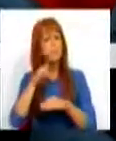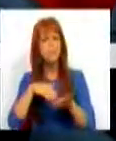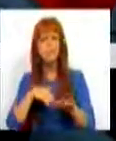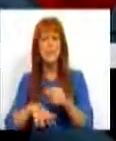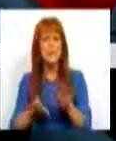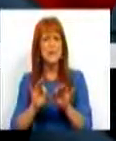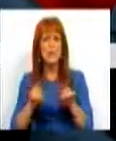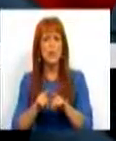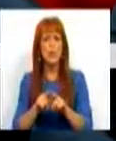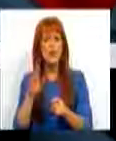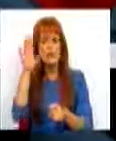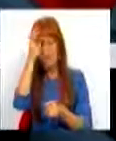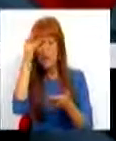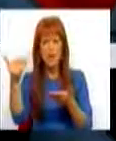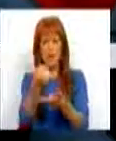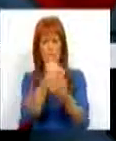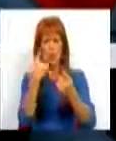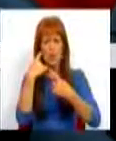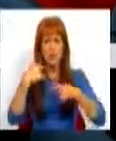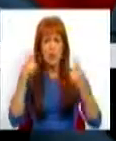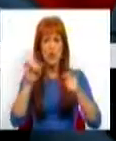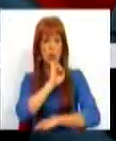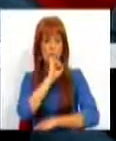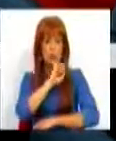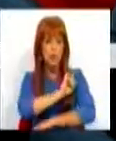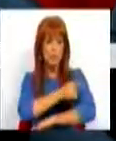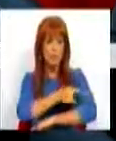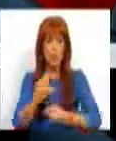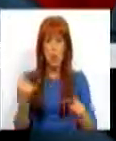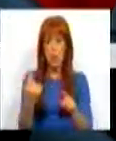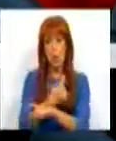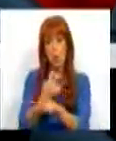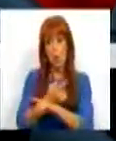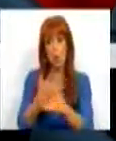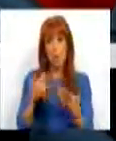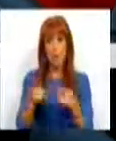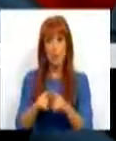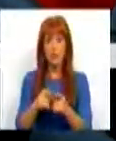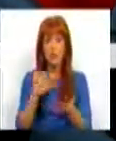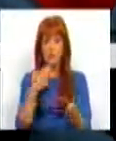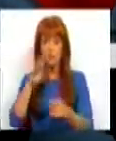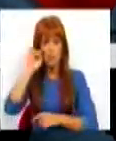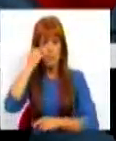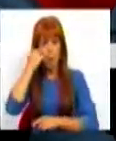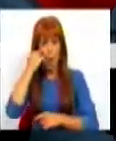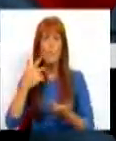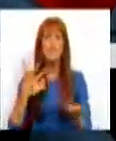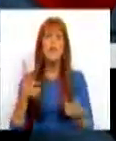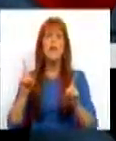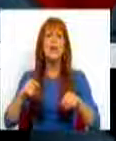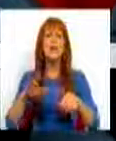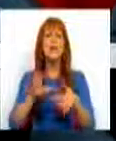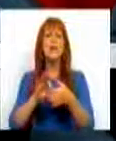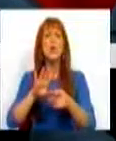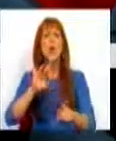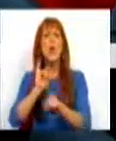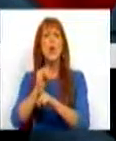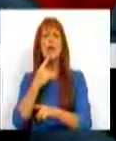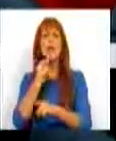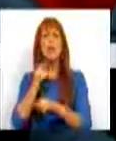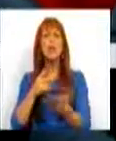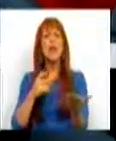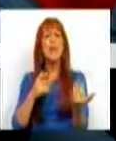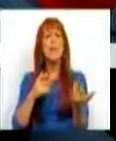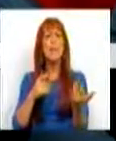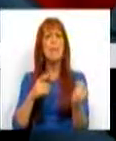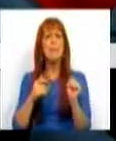que diz respeito ao processo de venda de ativos da OITAN e dos aircodes que estão a